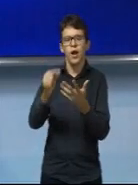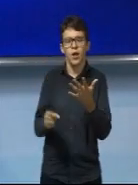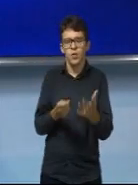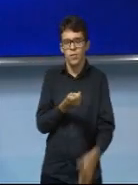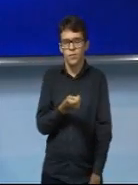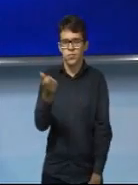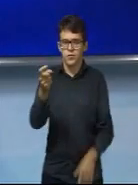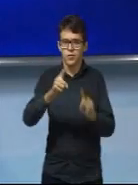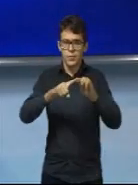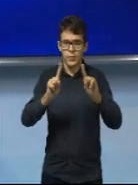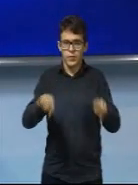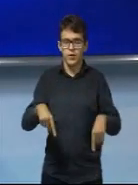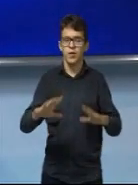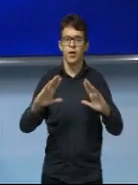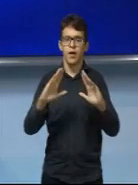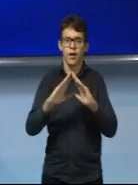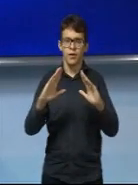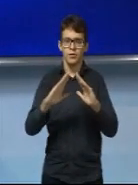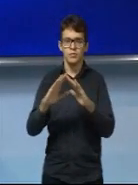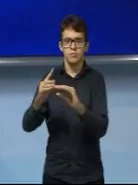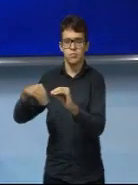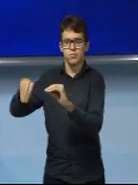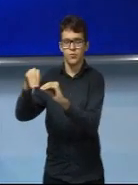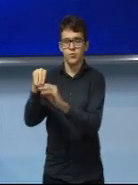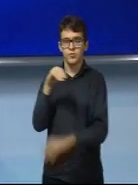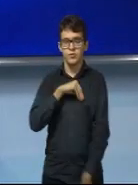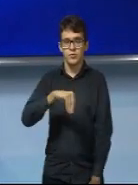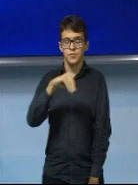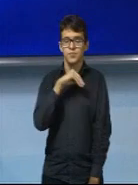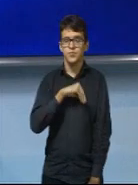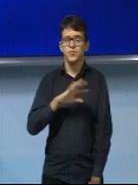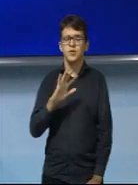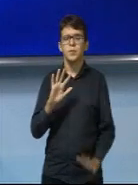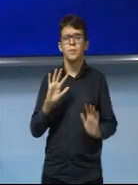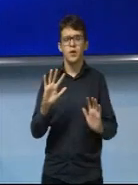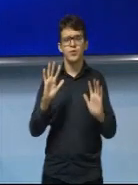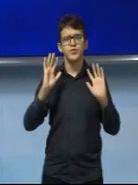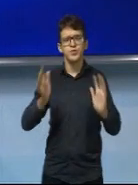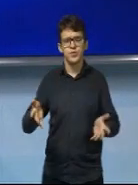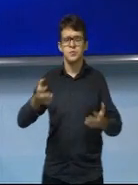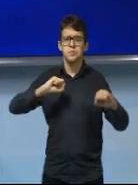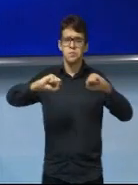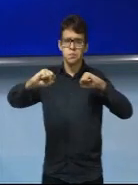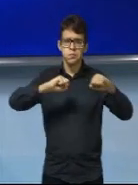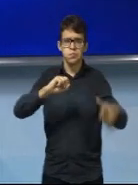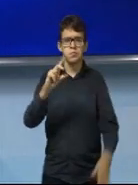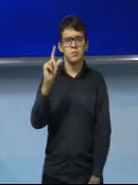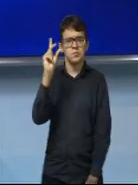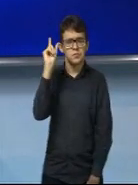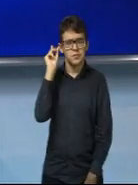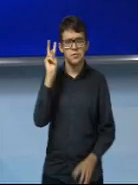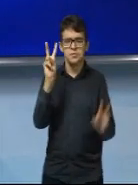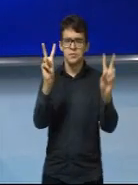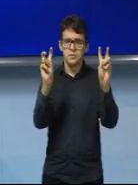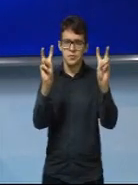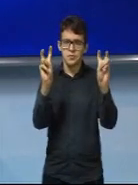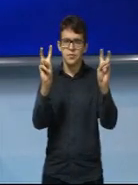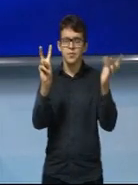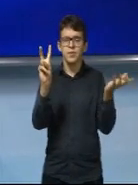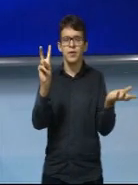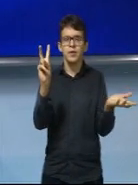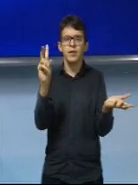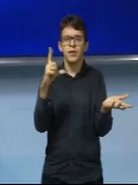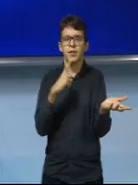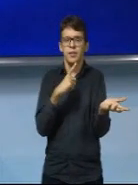judiciária do Brasil. Essa é uma discussão que já muito se faz em relação também aos parlamentares, que têm os